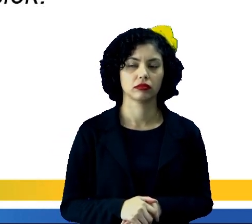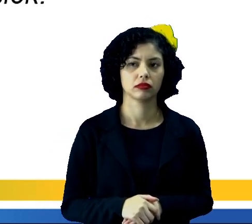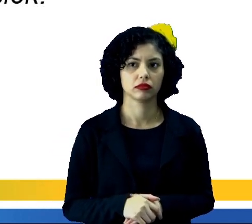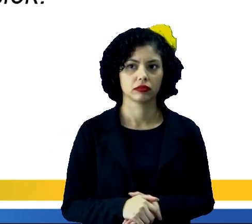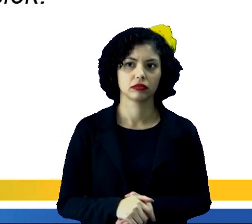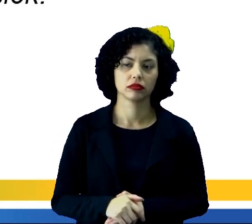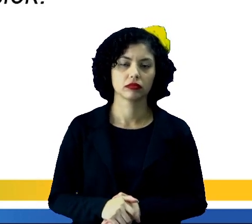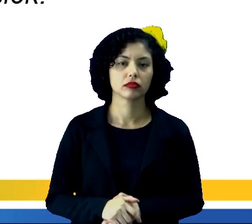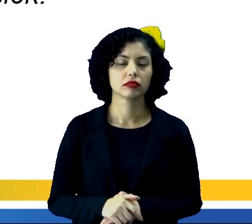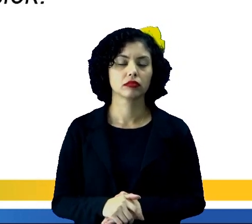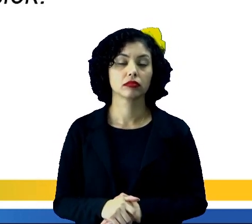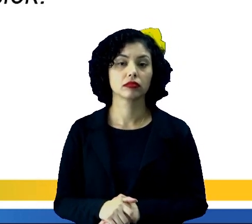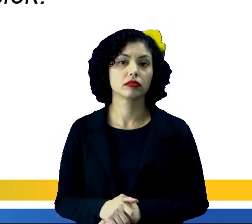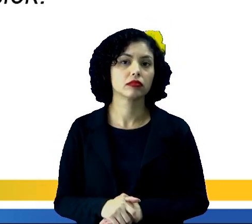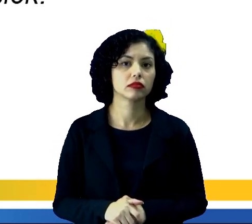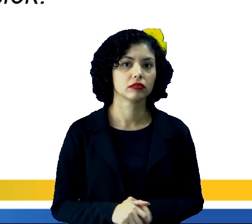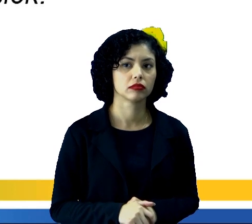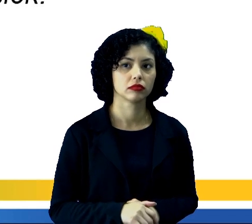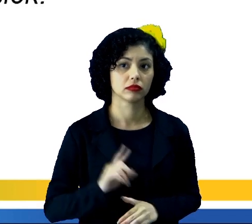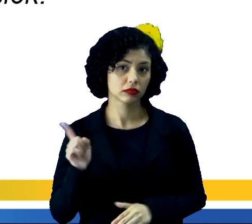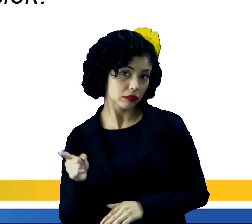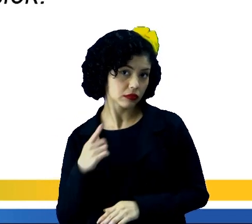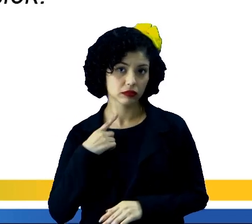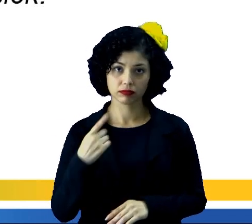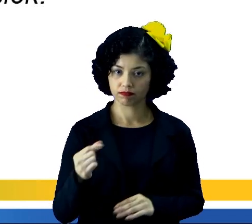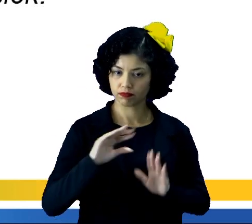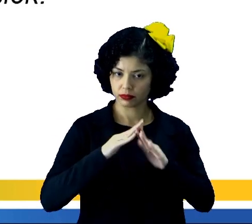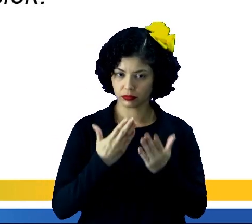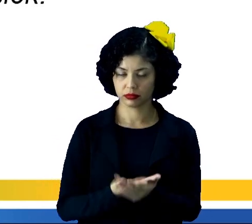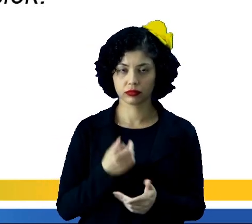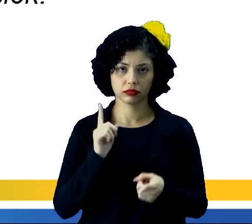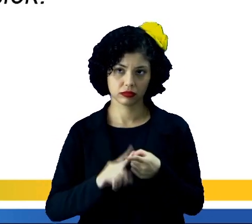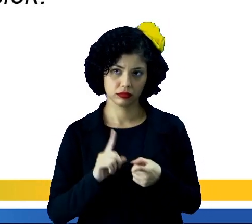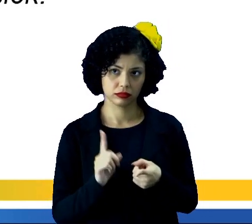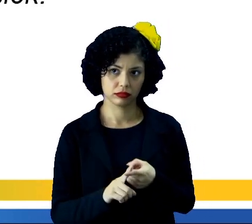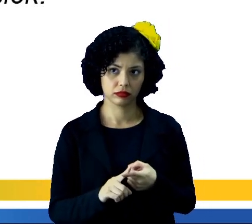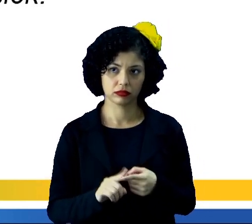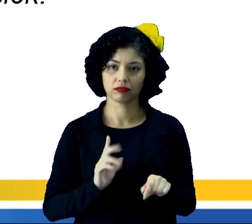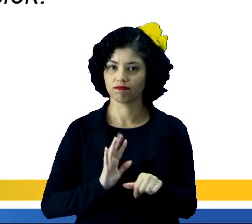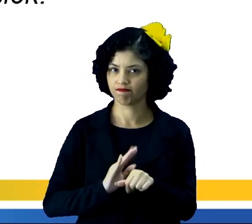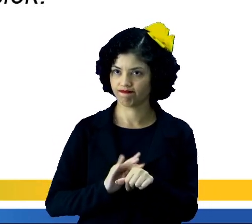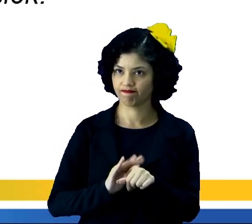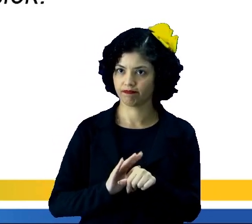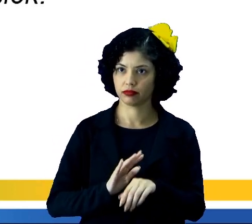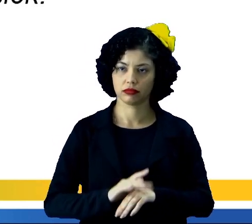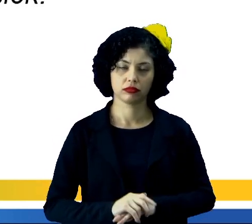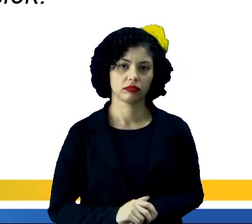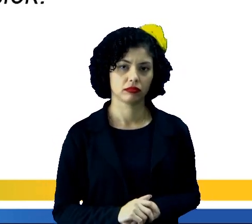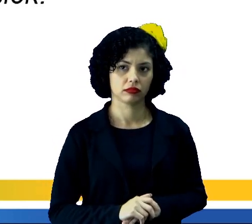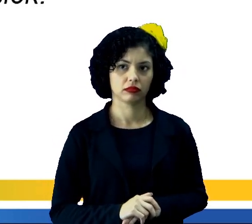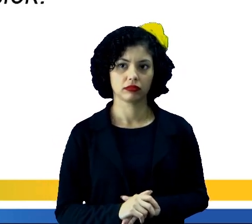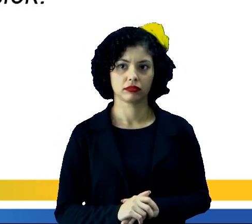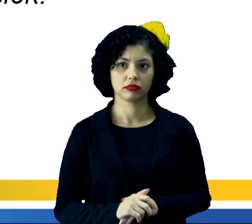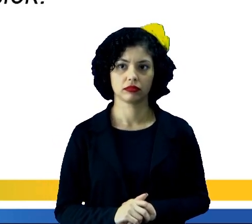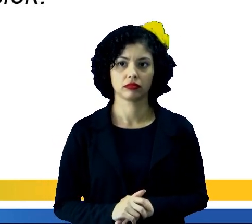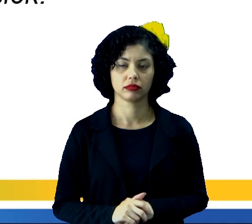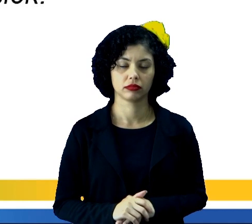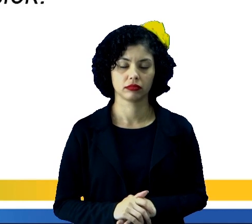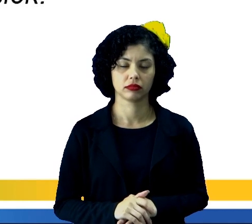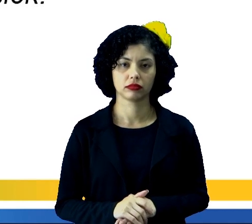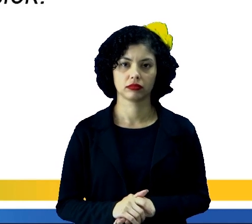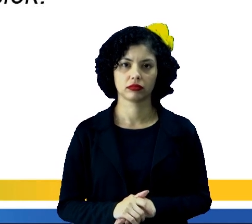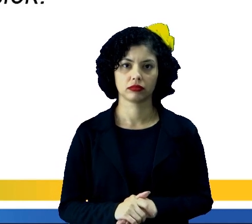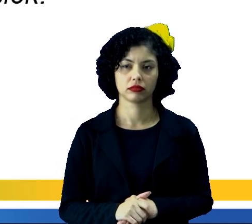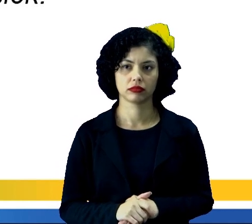because she was very sick. Ela não foi à escola porque ela estava muito doente. Since